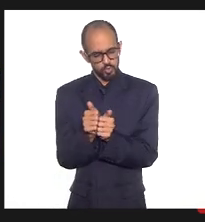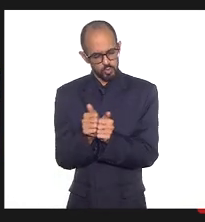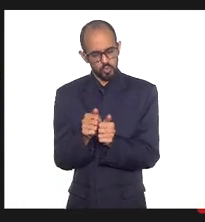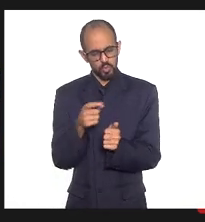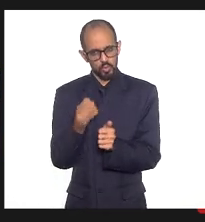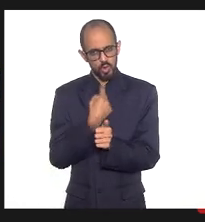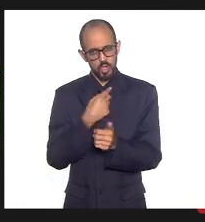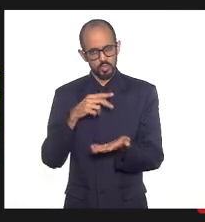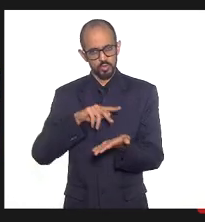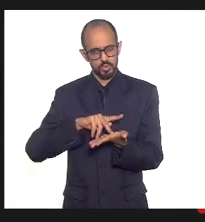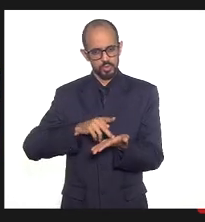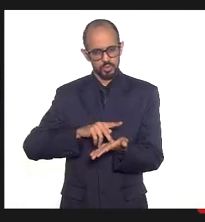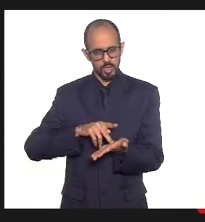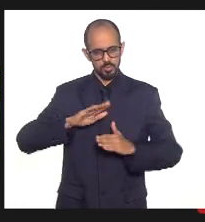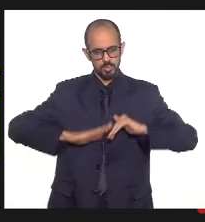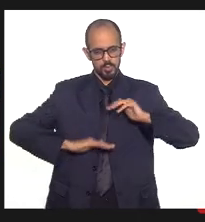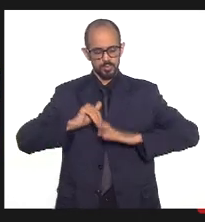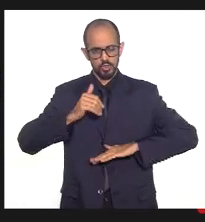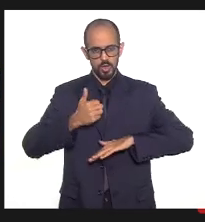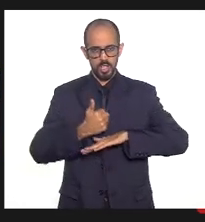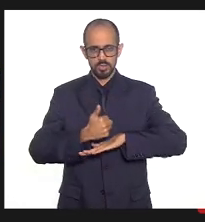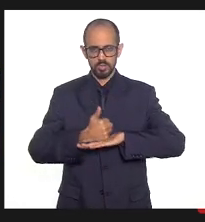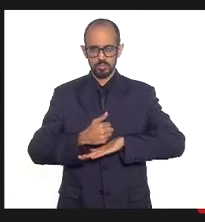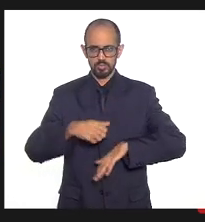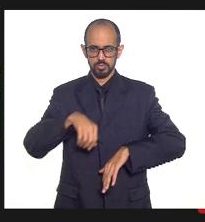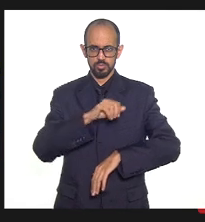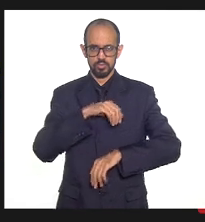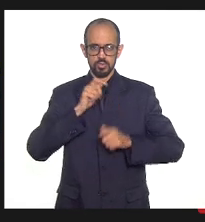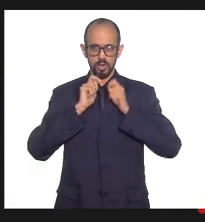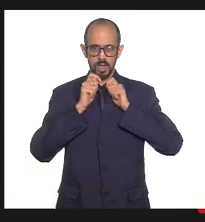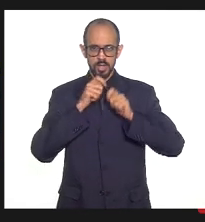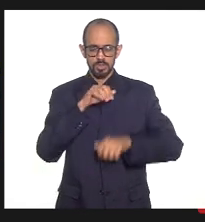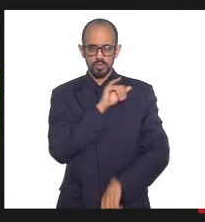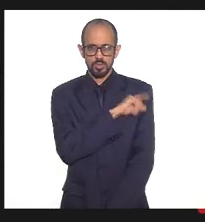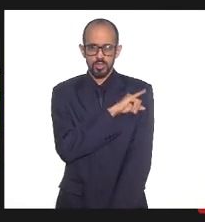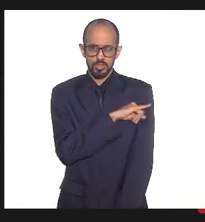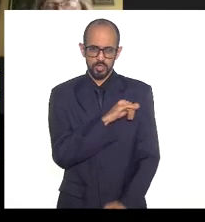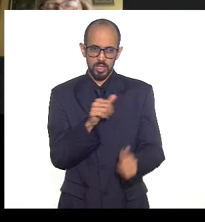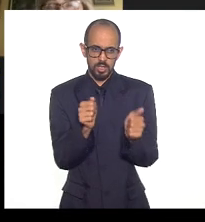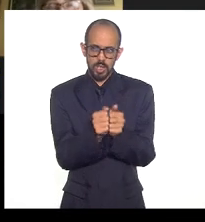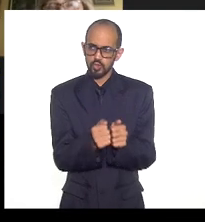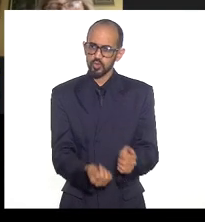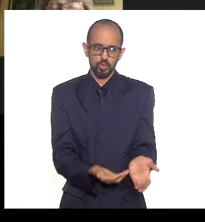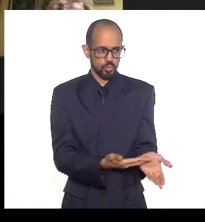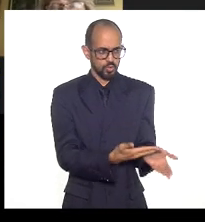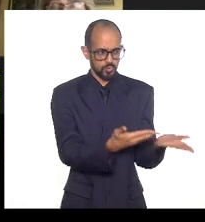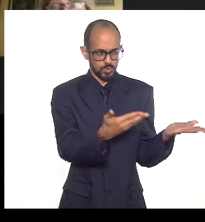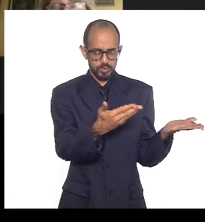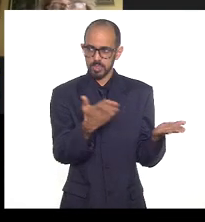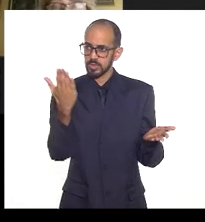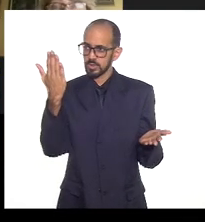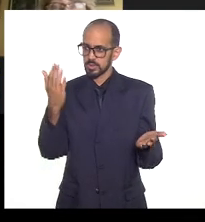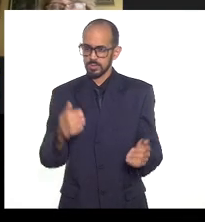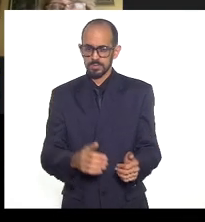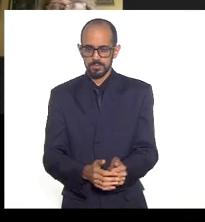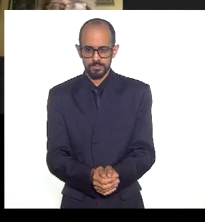Sindicato Profissional dos Jornalistas do Estado do Rio de Janeiro está junto com vocês.